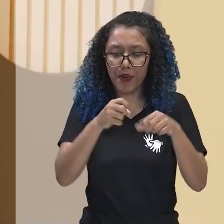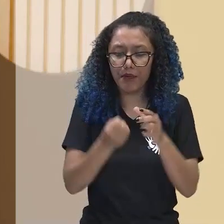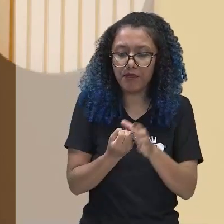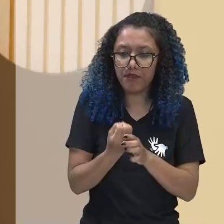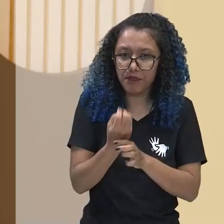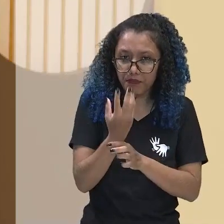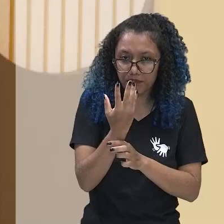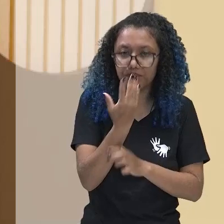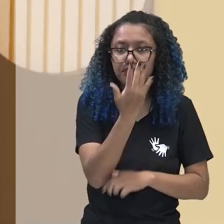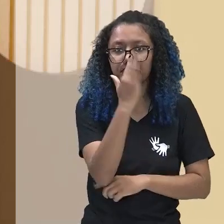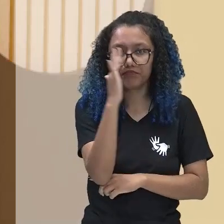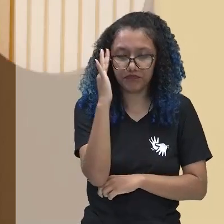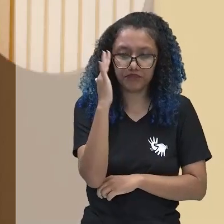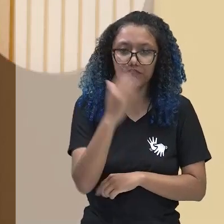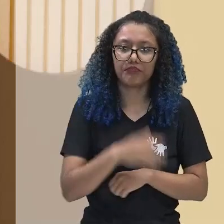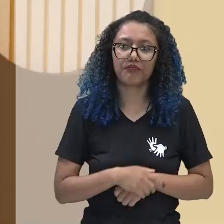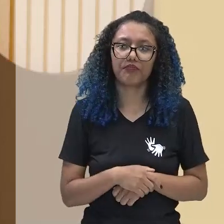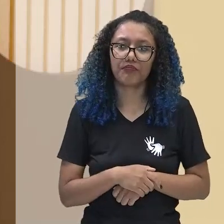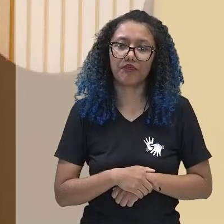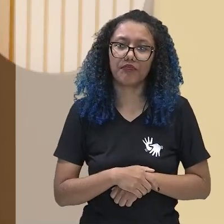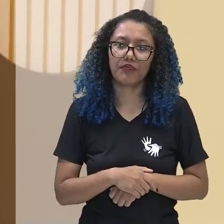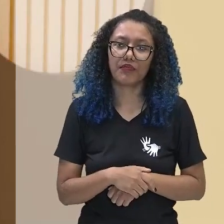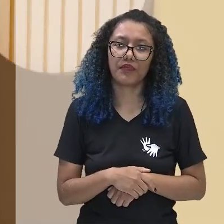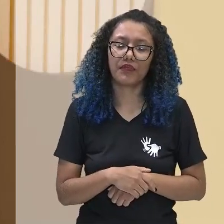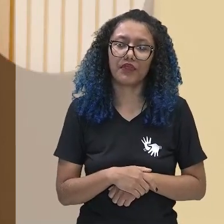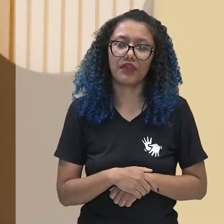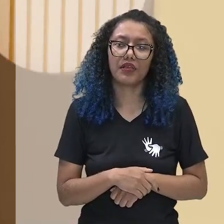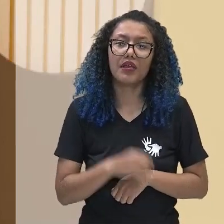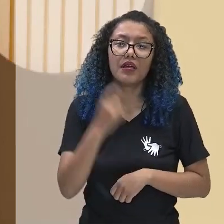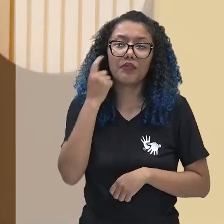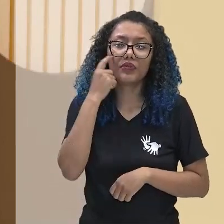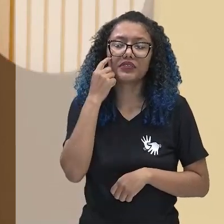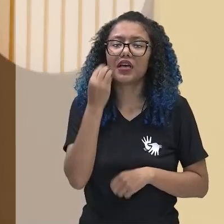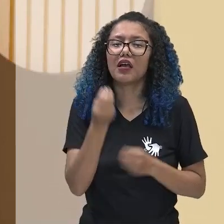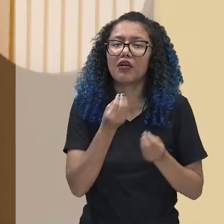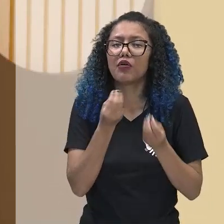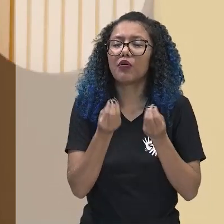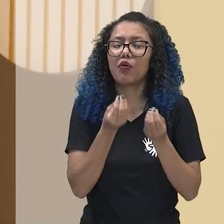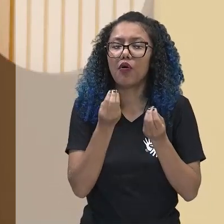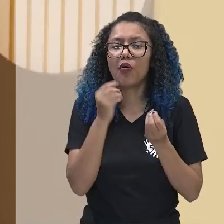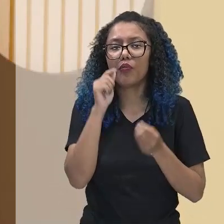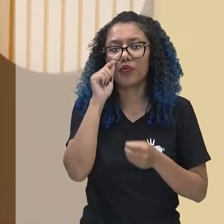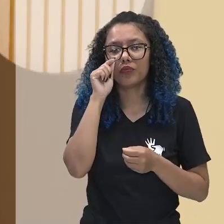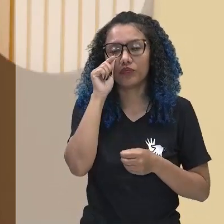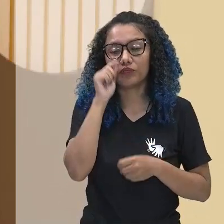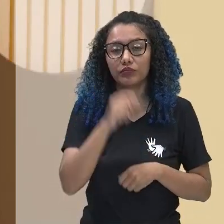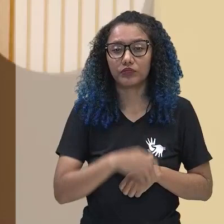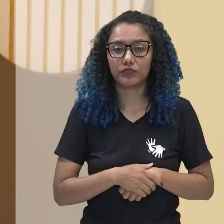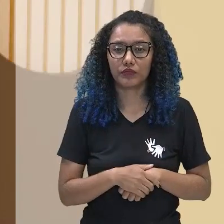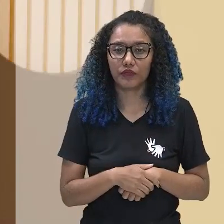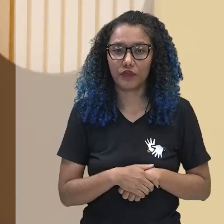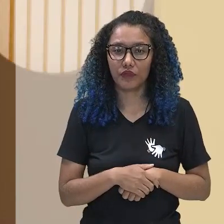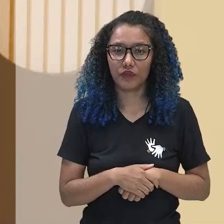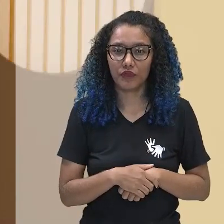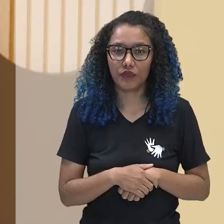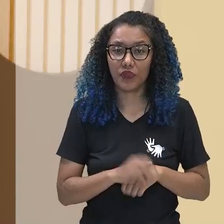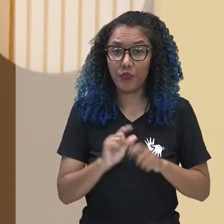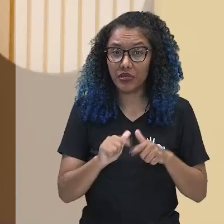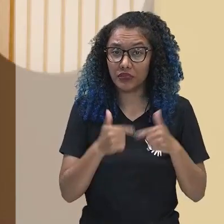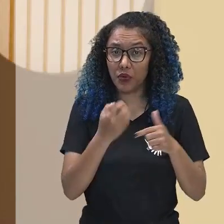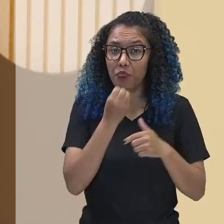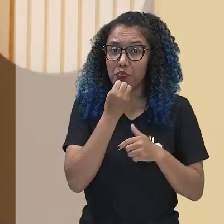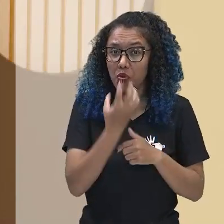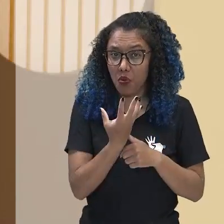para esses recursos naturais e pensar em iniciativas positivas para o teu projeto de vida é um passo